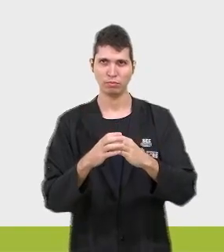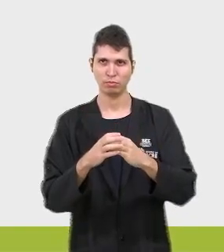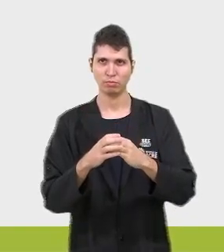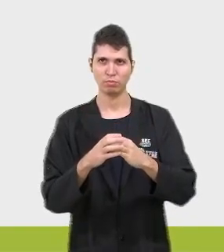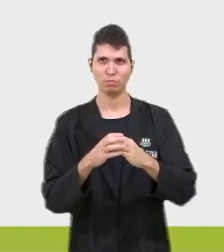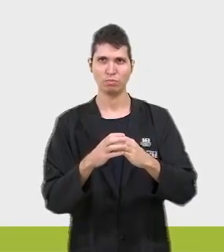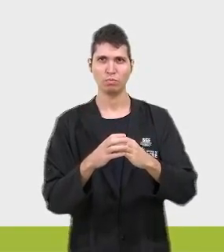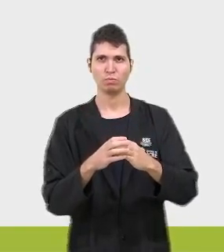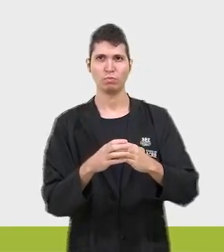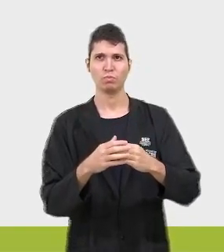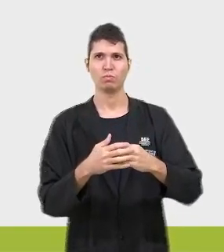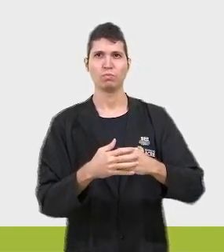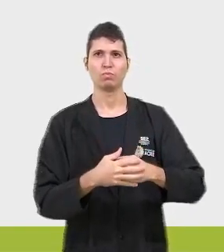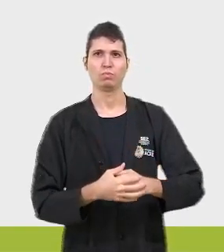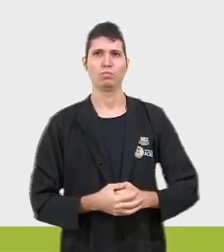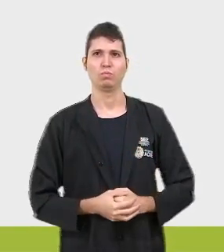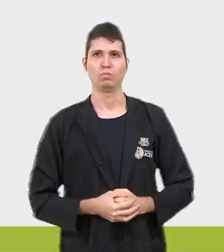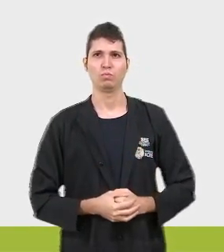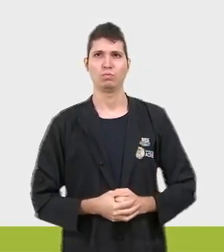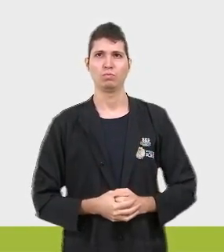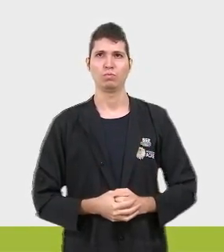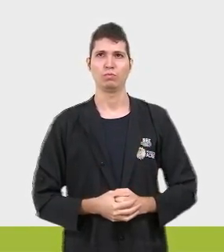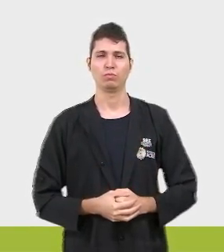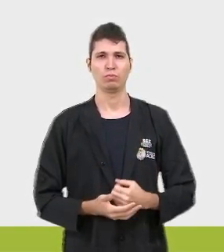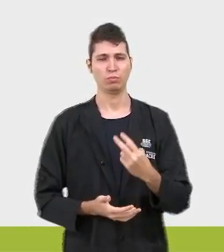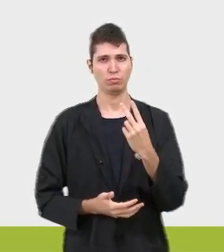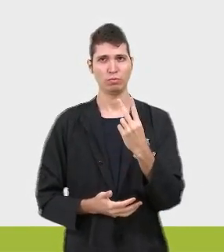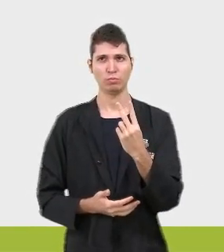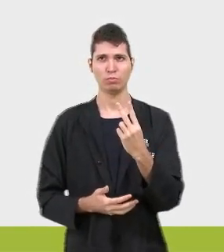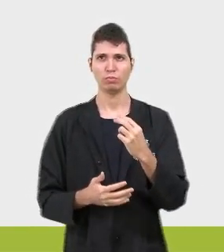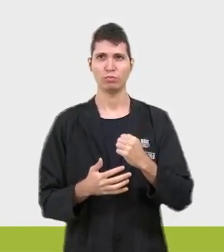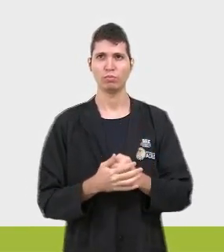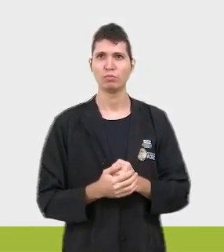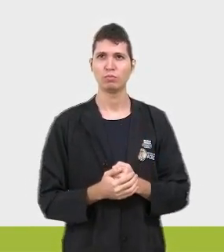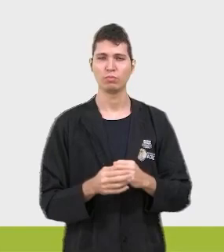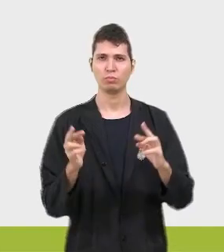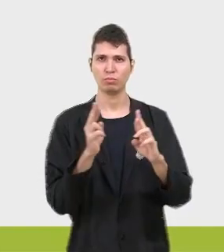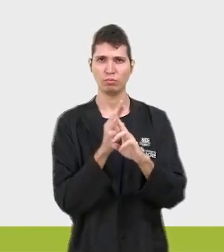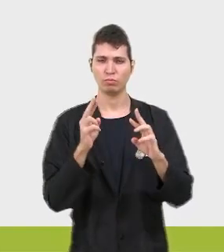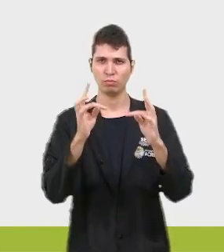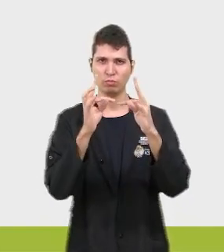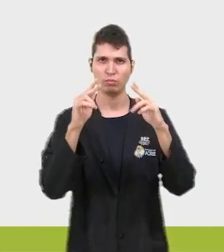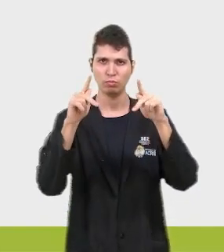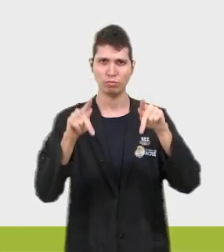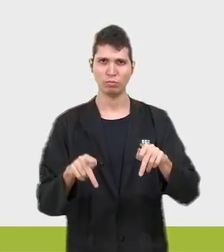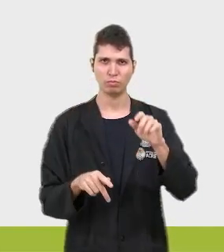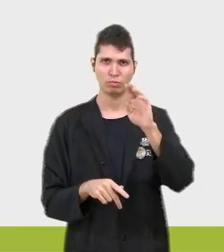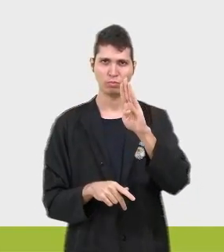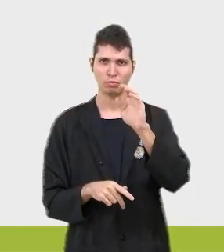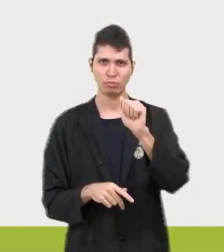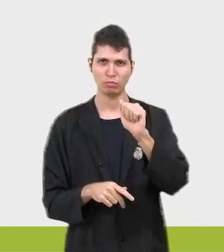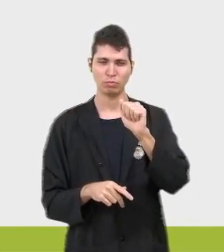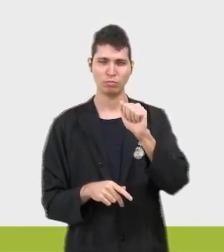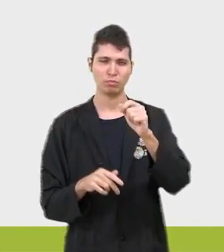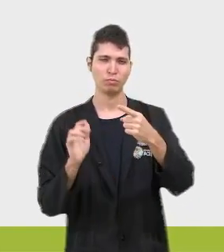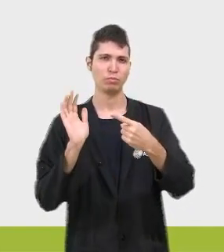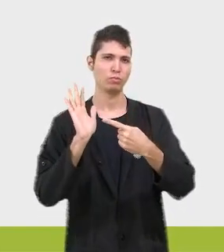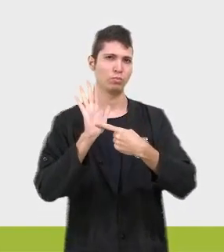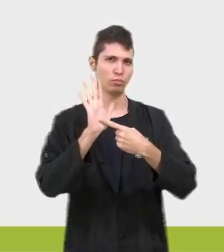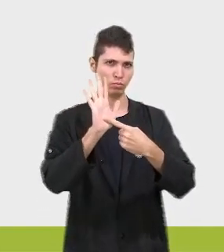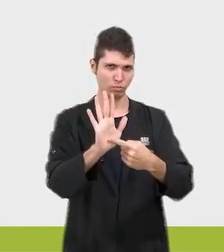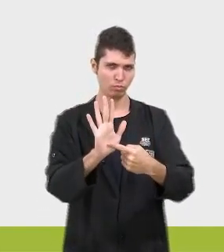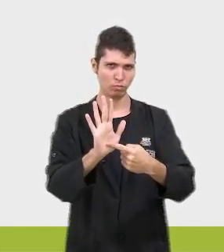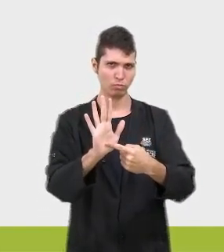tabela periódica. Com relação às propriedades periódicas, o bário apresenta. Então, vocês vão ver